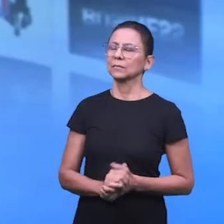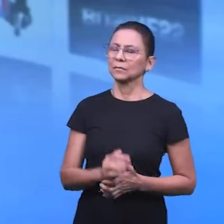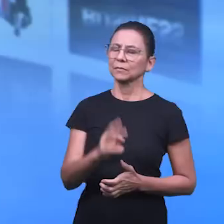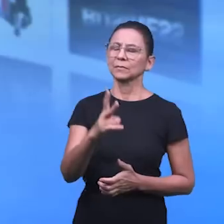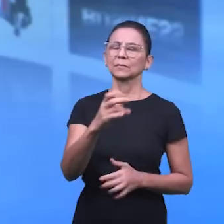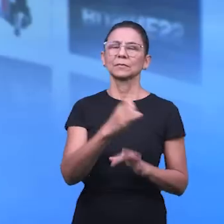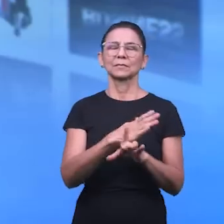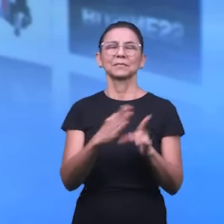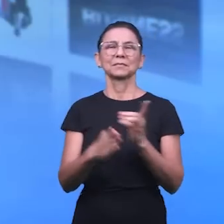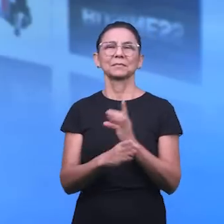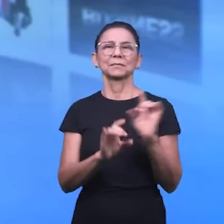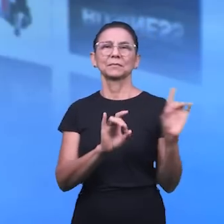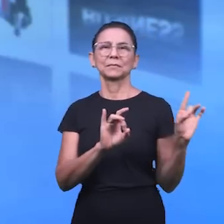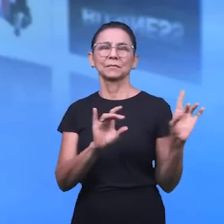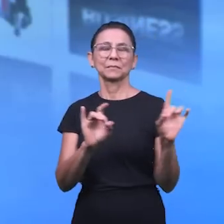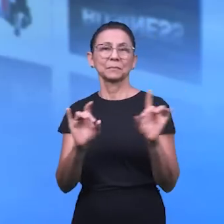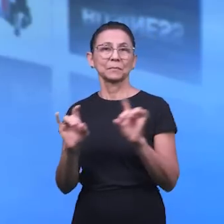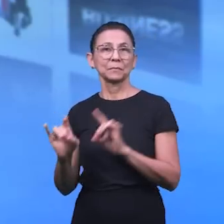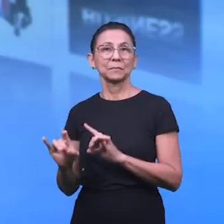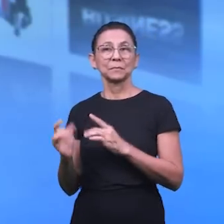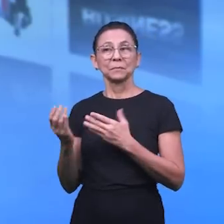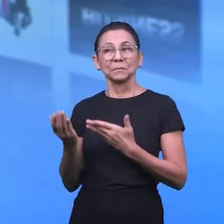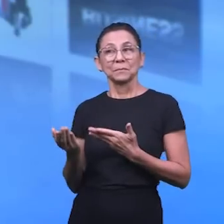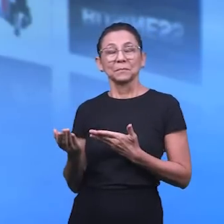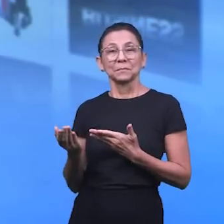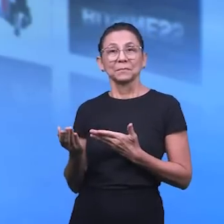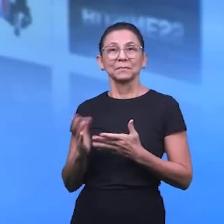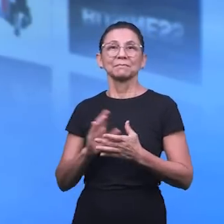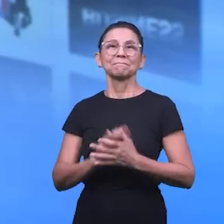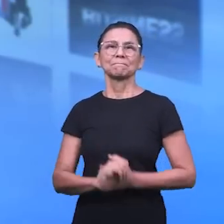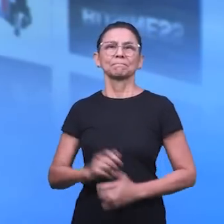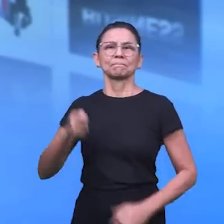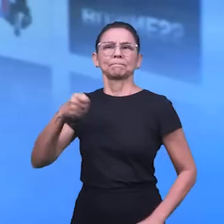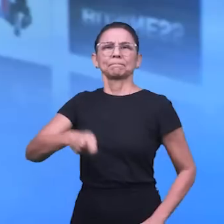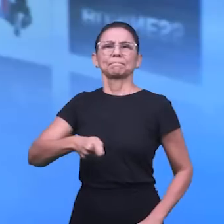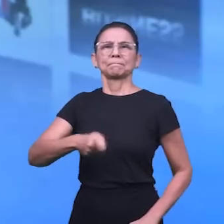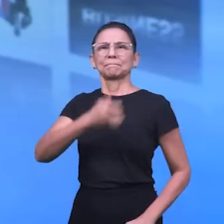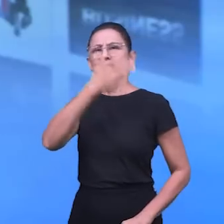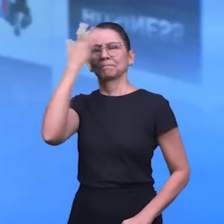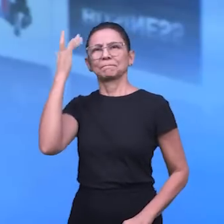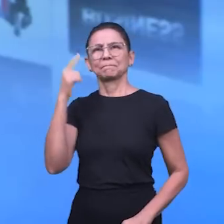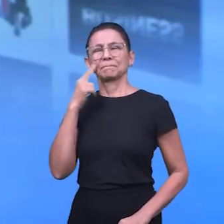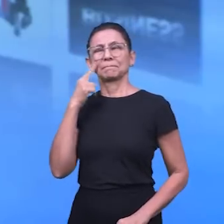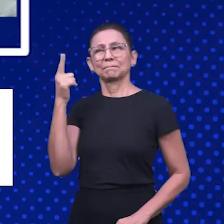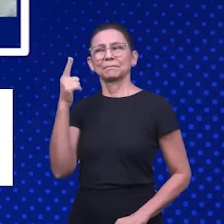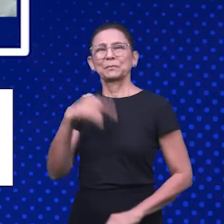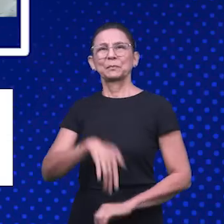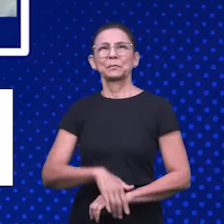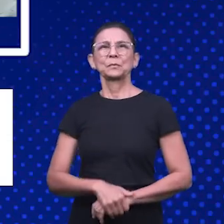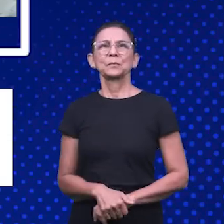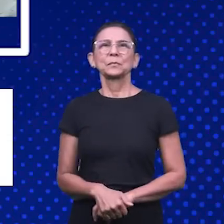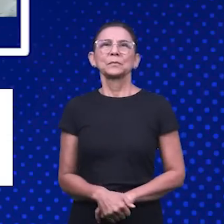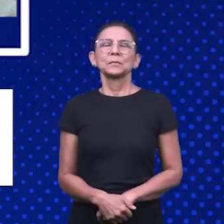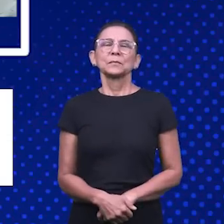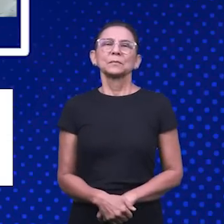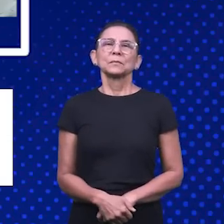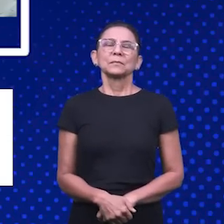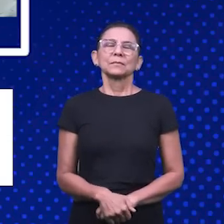cultos especiais de glorificação a Deus que contaram com a presença de autoridades. Confira as fotos.